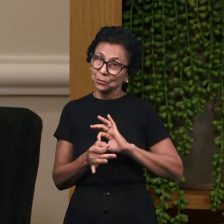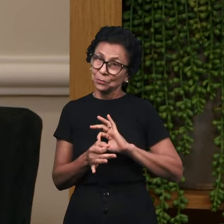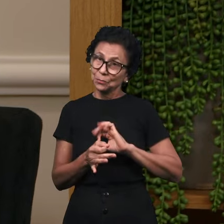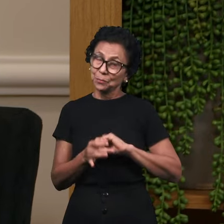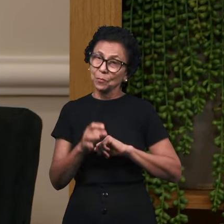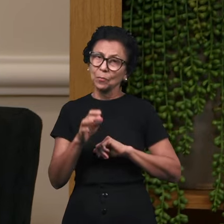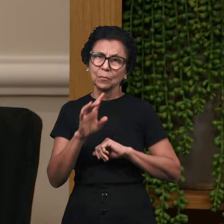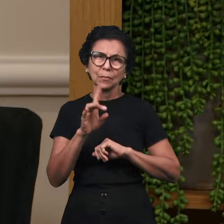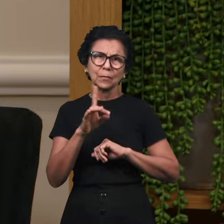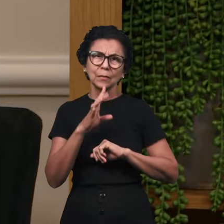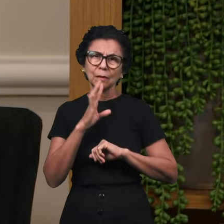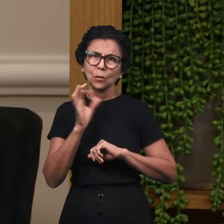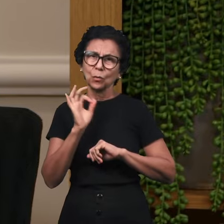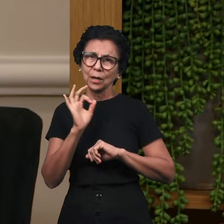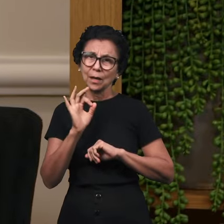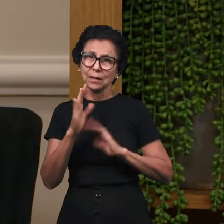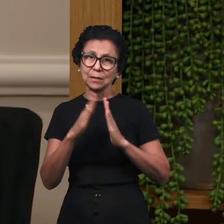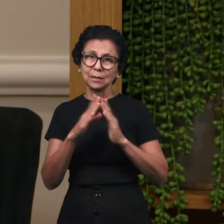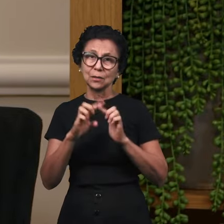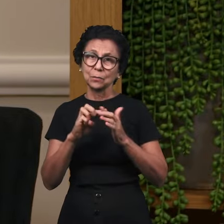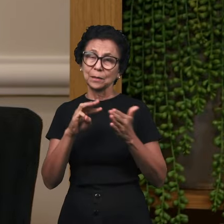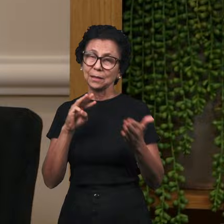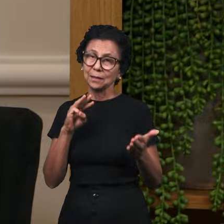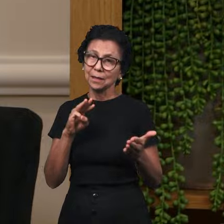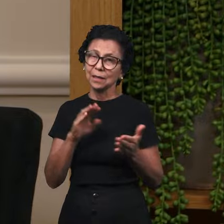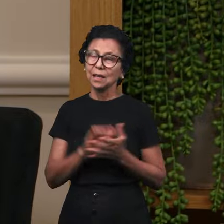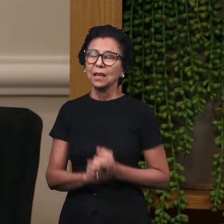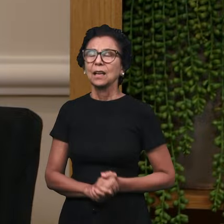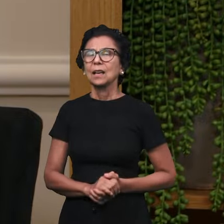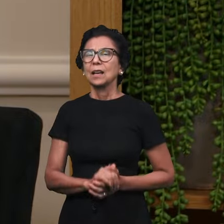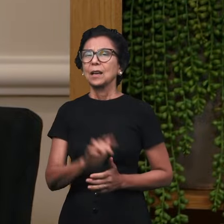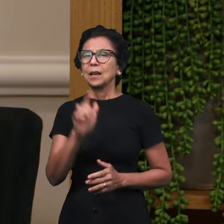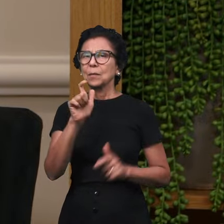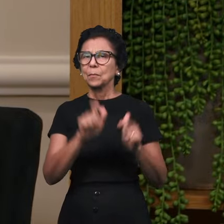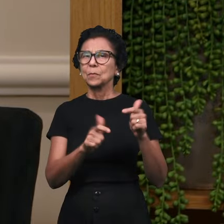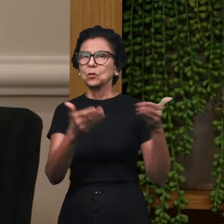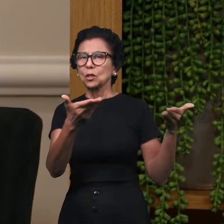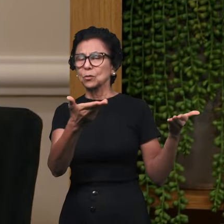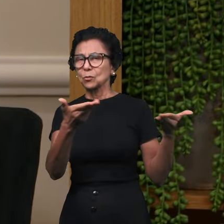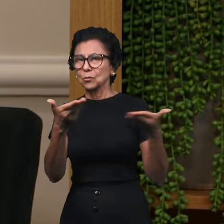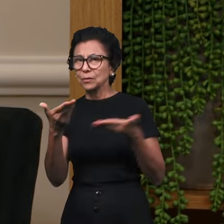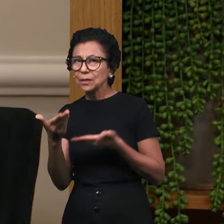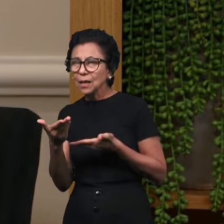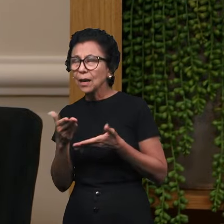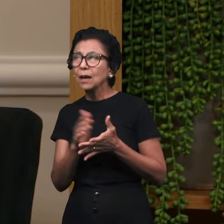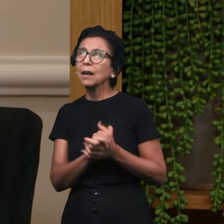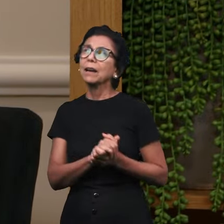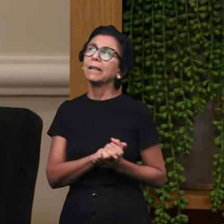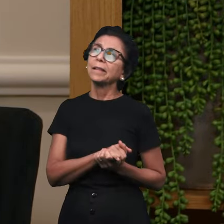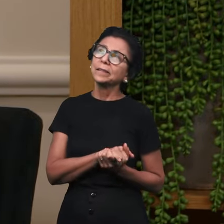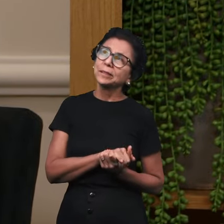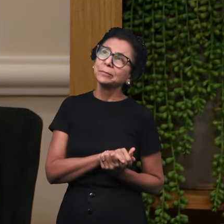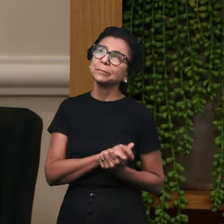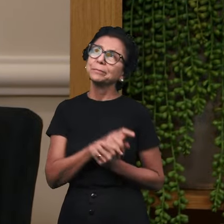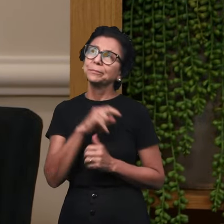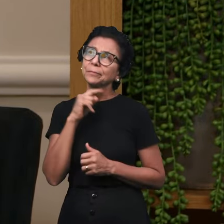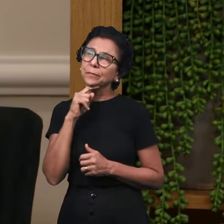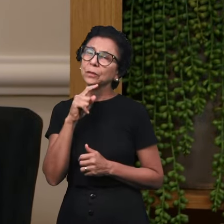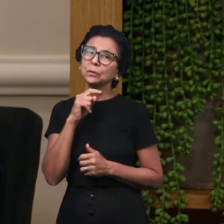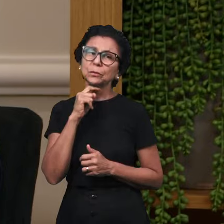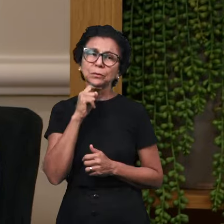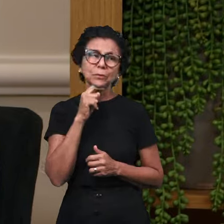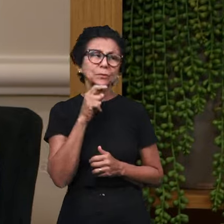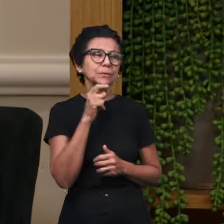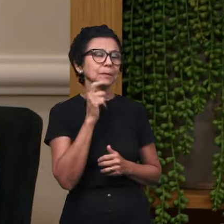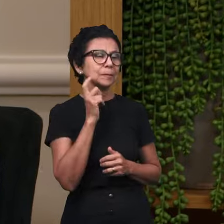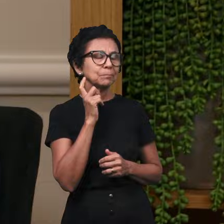Igreja Cristã Maranata. Já recebeu o convite, já ouviu falar da Igreja Cristã Maranata e está em